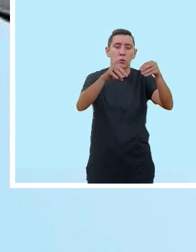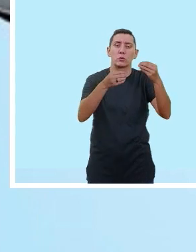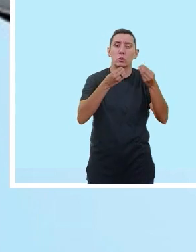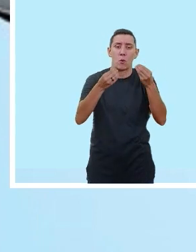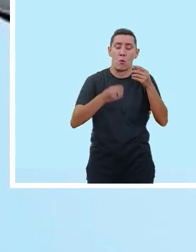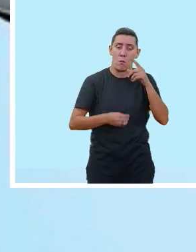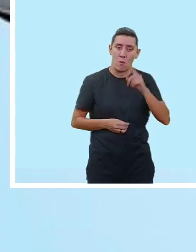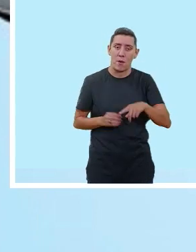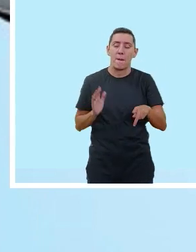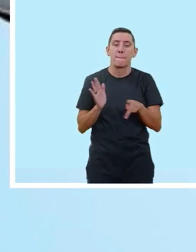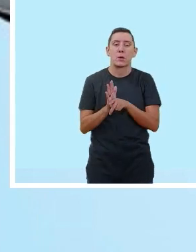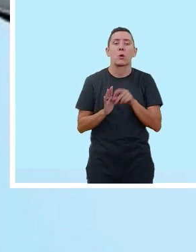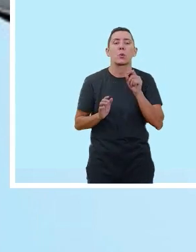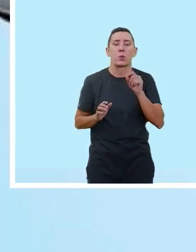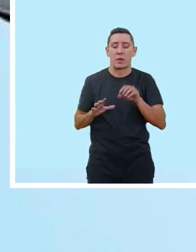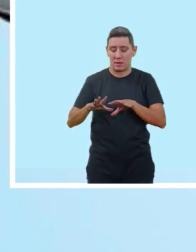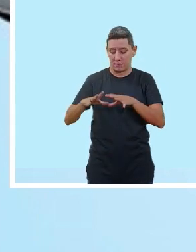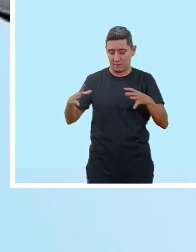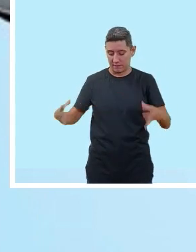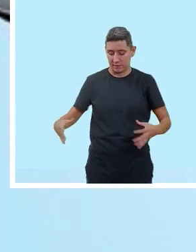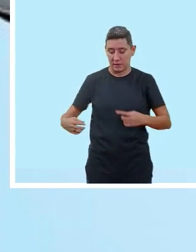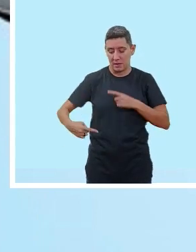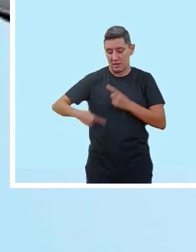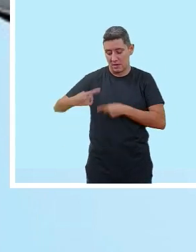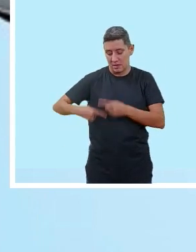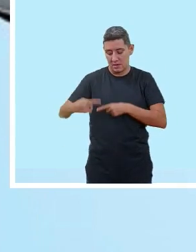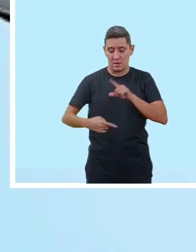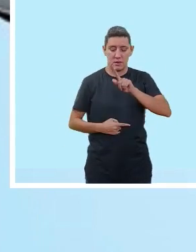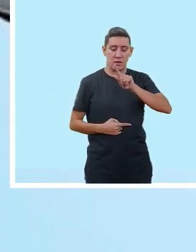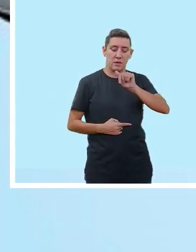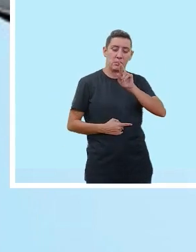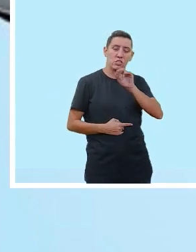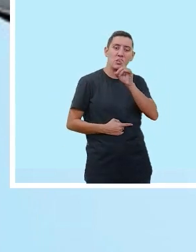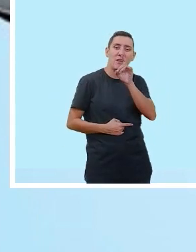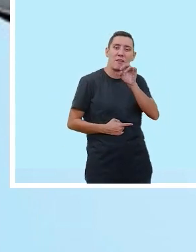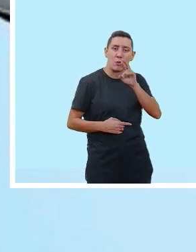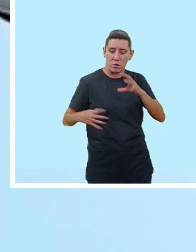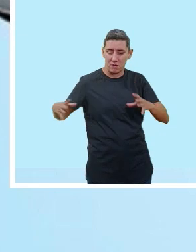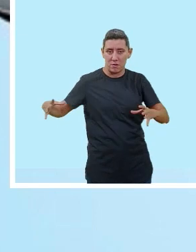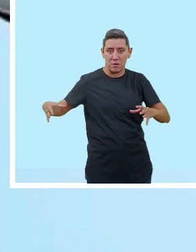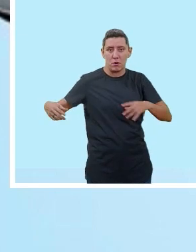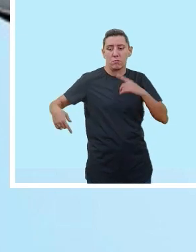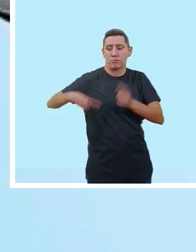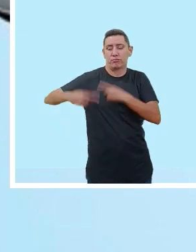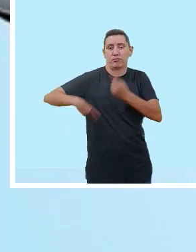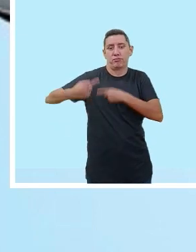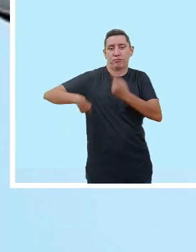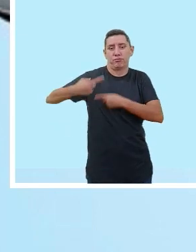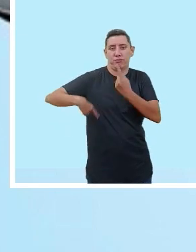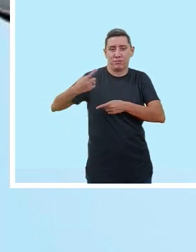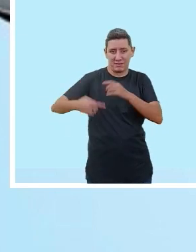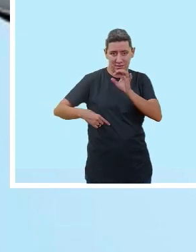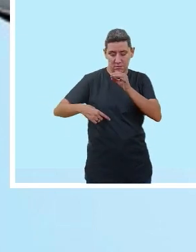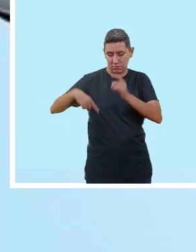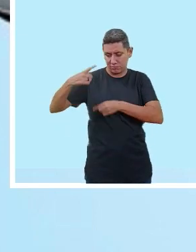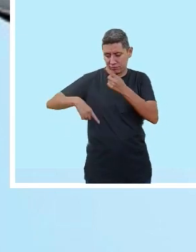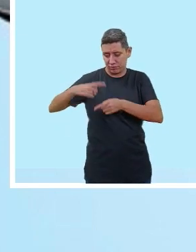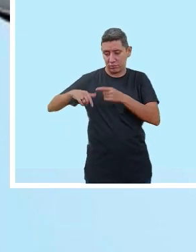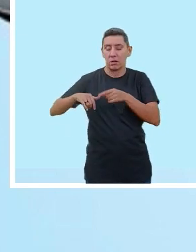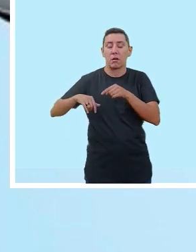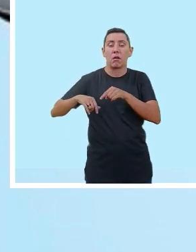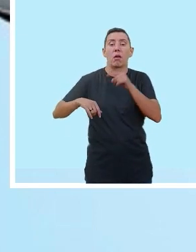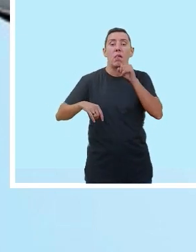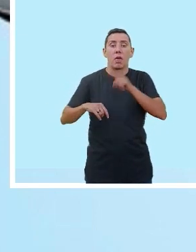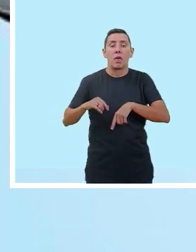vezes movidos a diesel, né? Então, é feita a geração de energia elétrica a partir da queima de combustíveis fósseis. Então, a Huawei tem